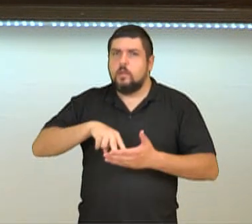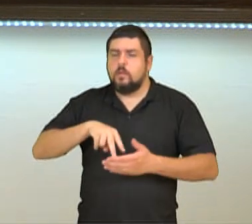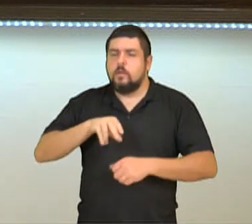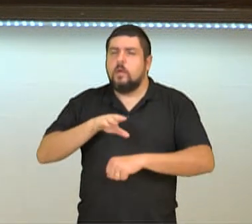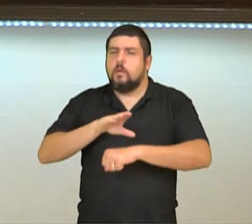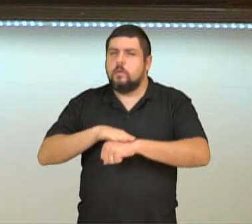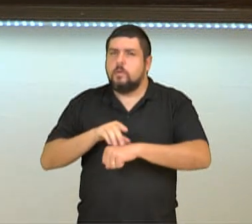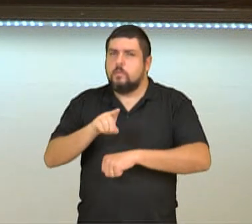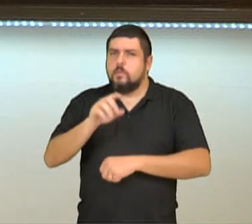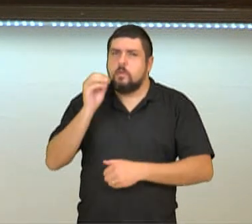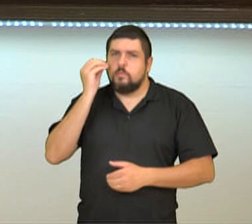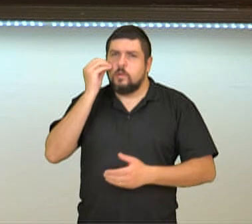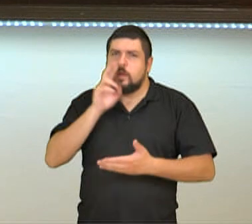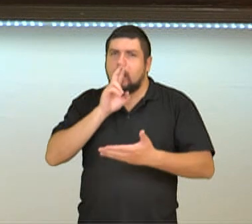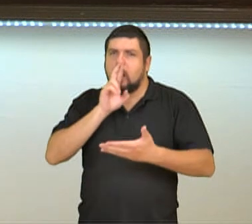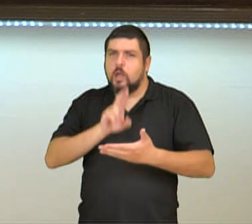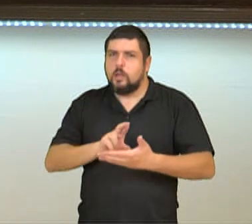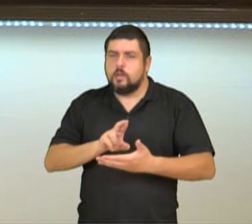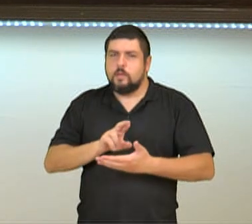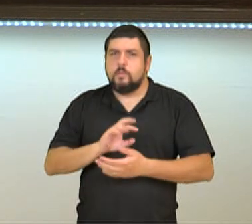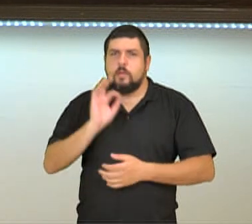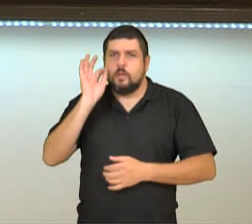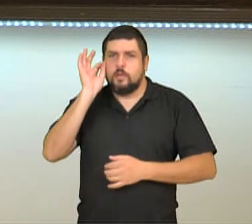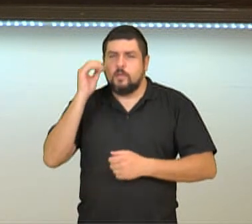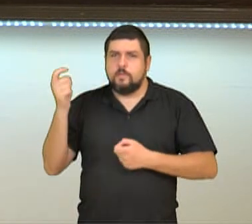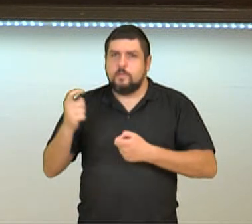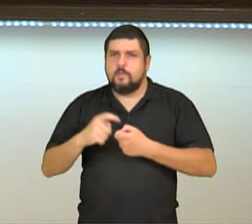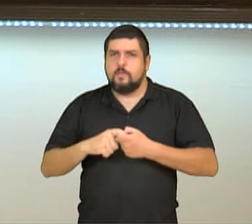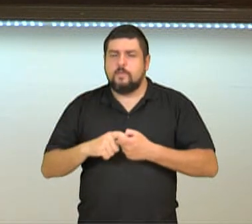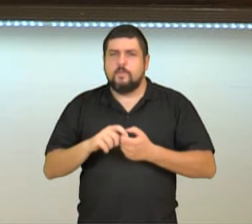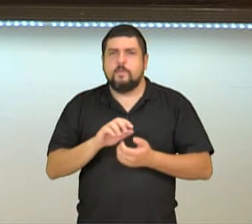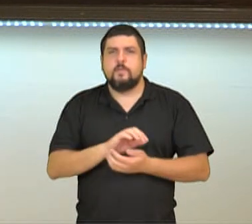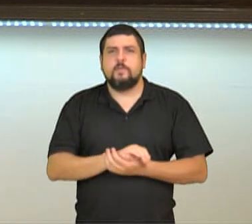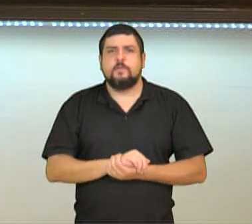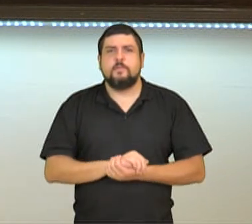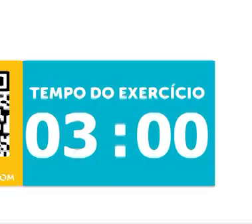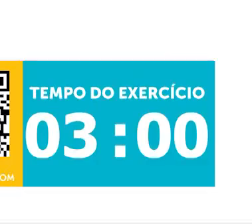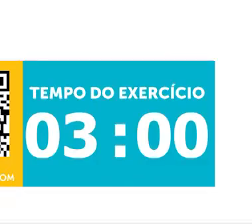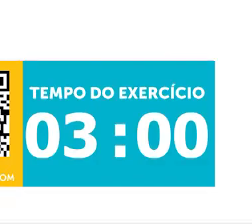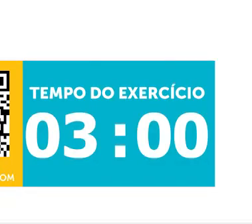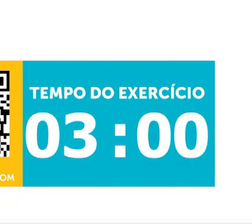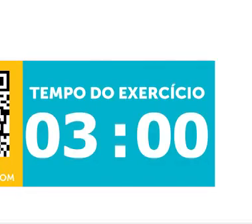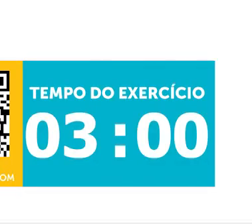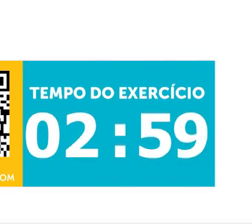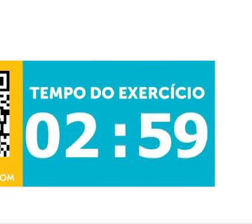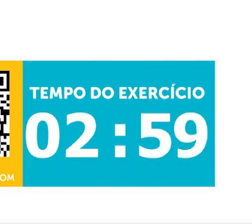para vocês tentarem responder a essa questão e melhorar a capacidade aí de escrever.